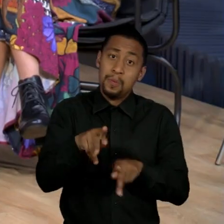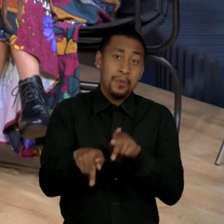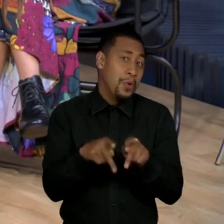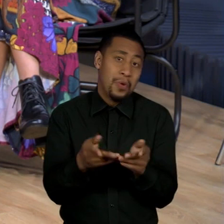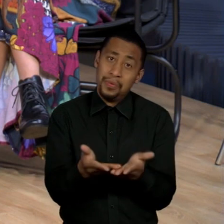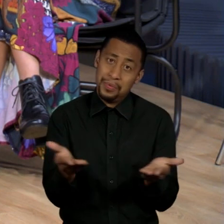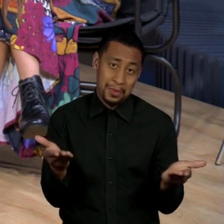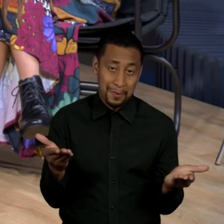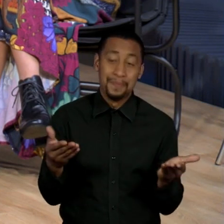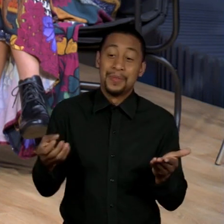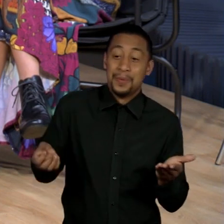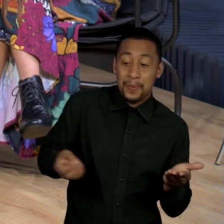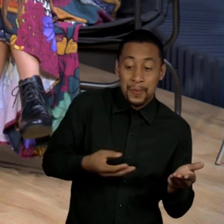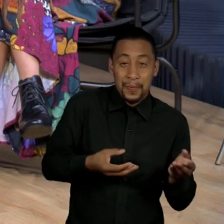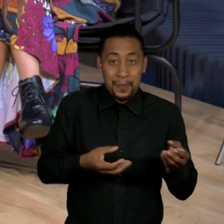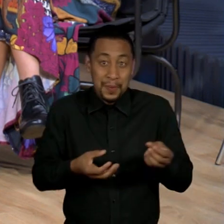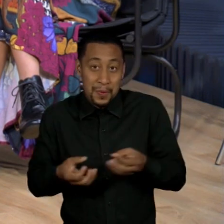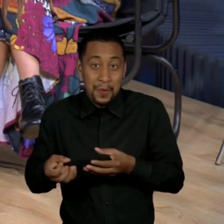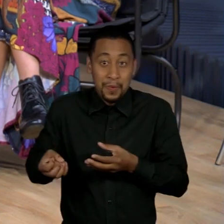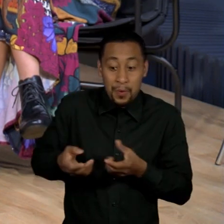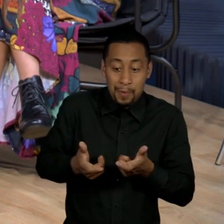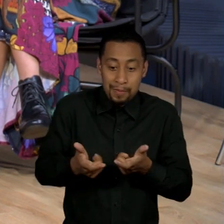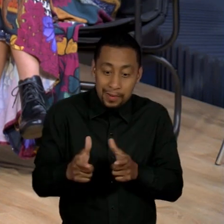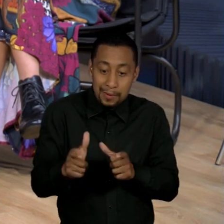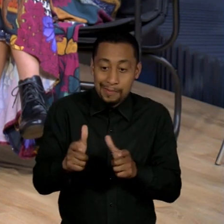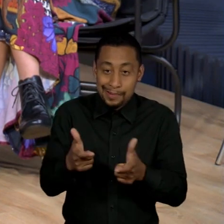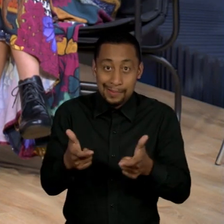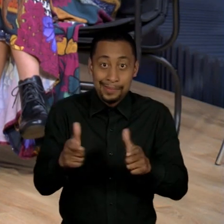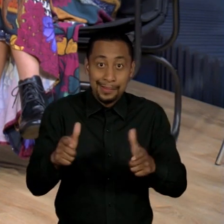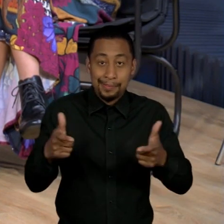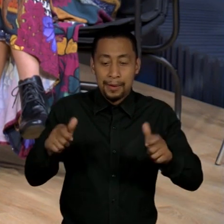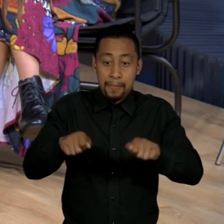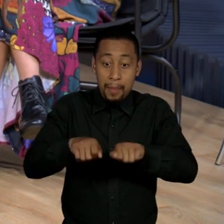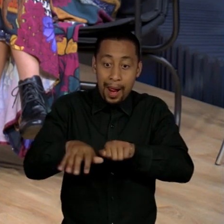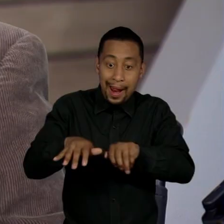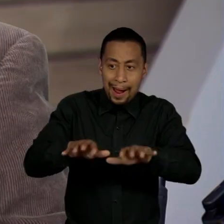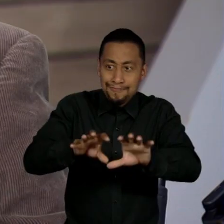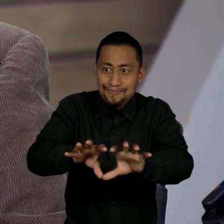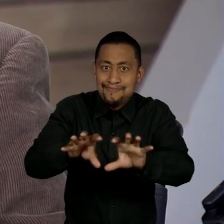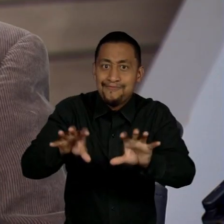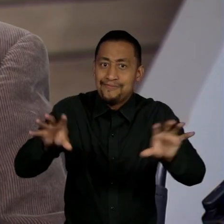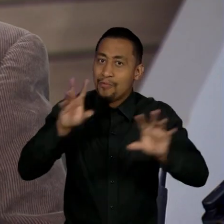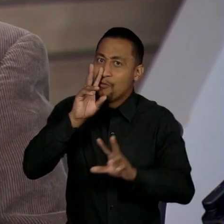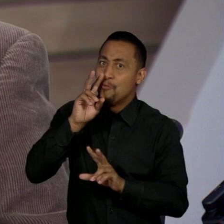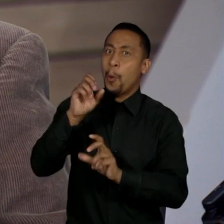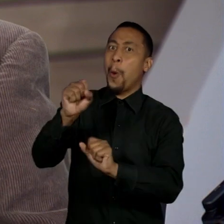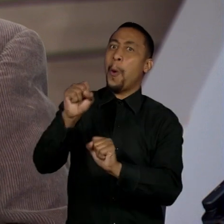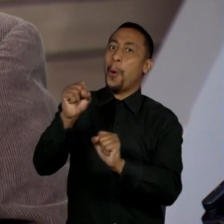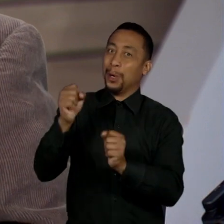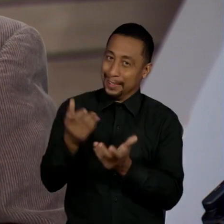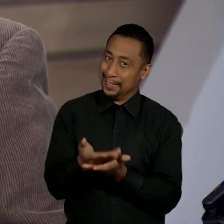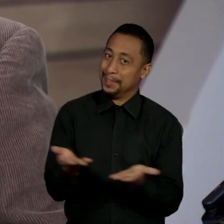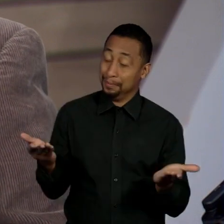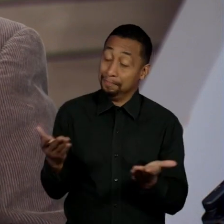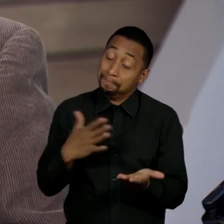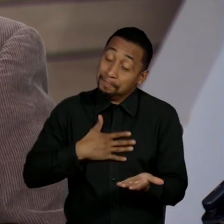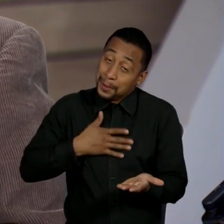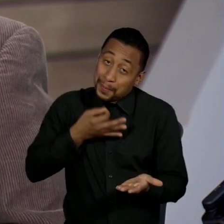renova e vai se ampliando e vai se tornando cada vez mais forte e mais presente. Então, eu só tenho a dizer